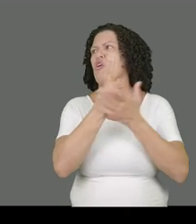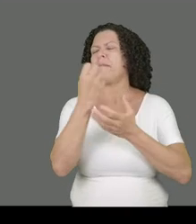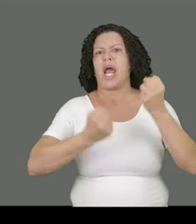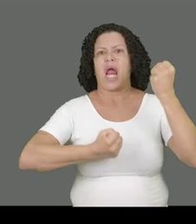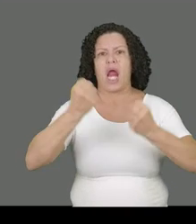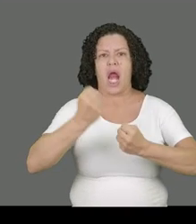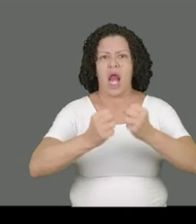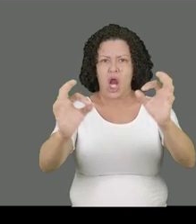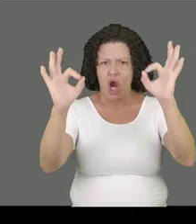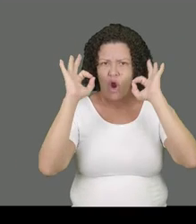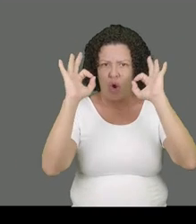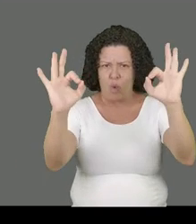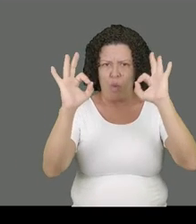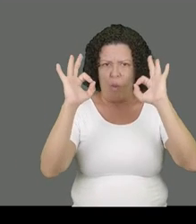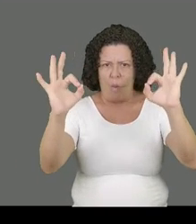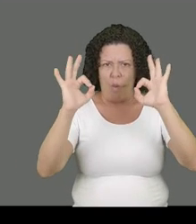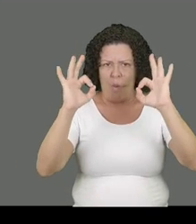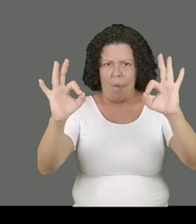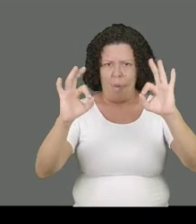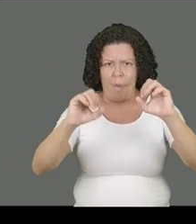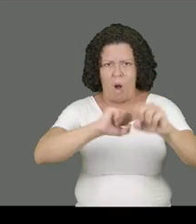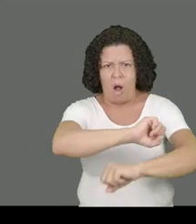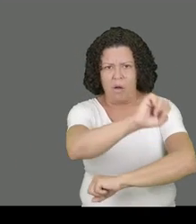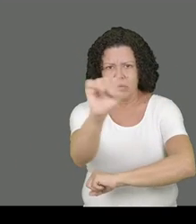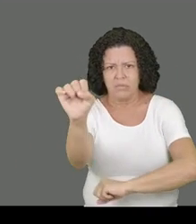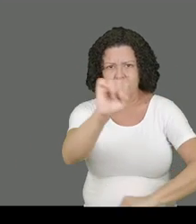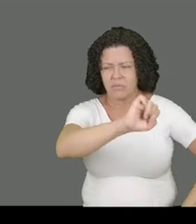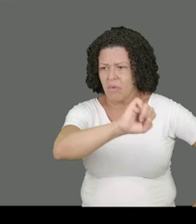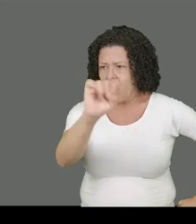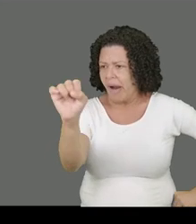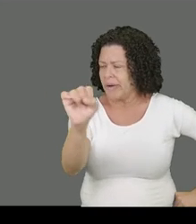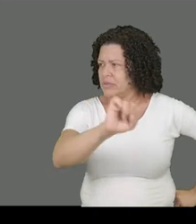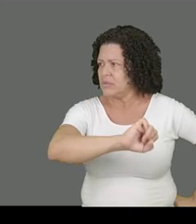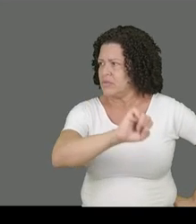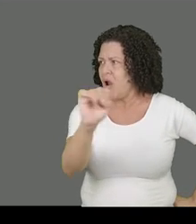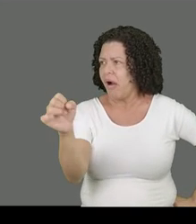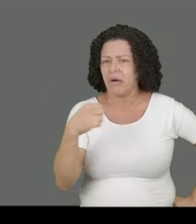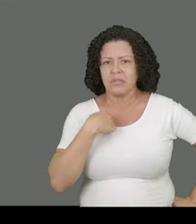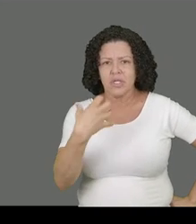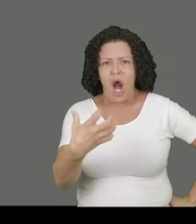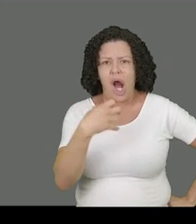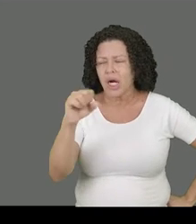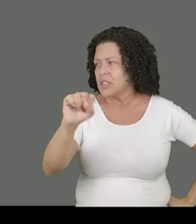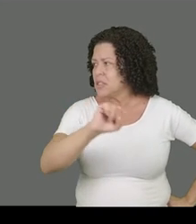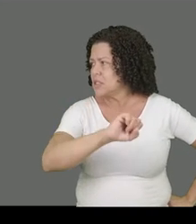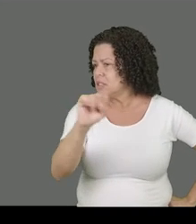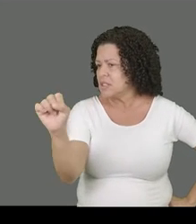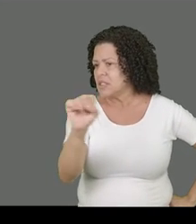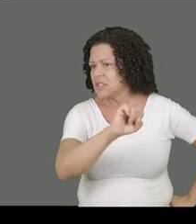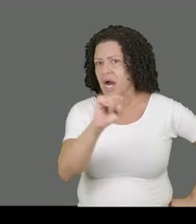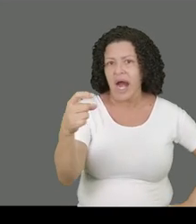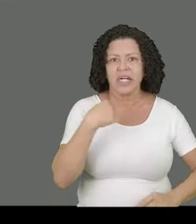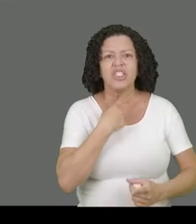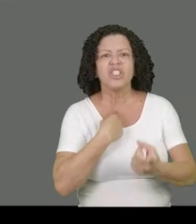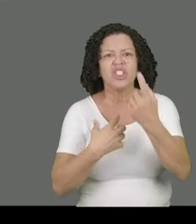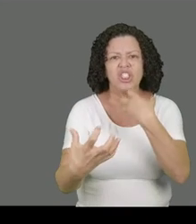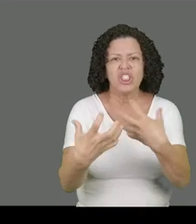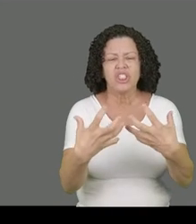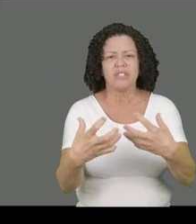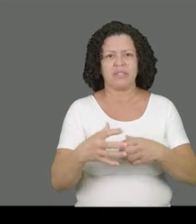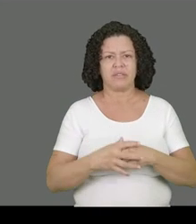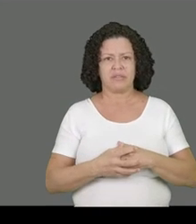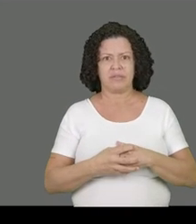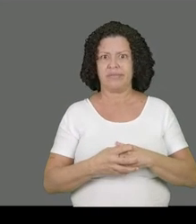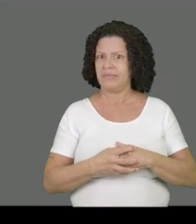para comprar aquele carro super potente do último modelo, porque a gente tem aquele desejo de